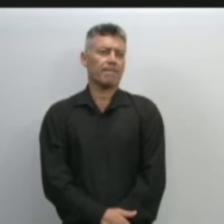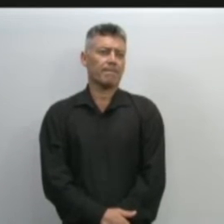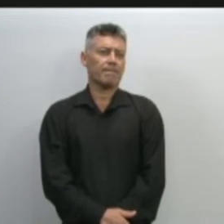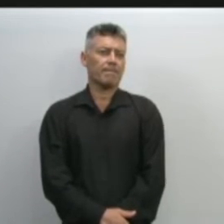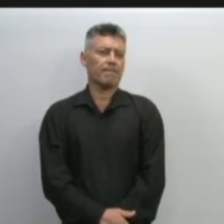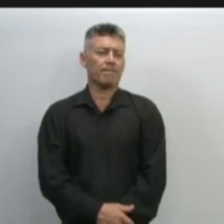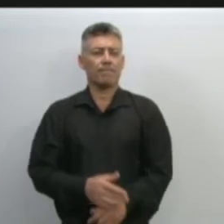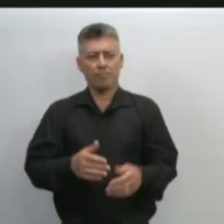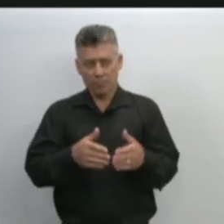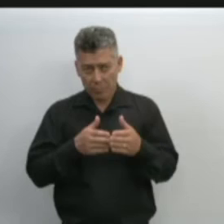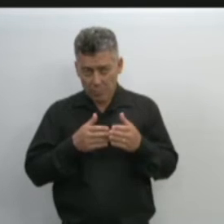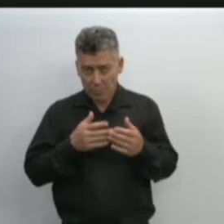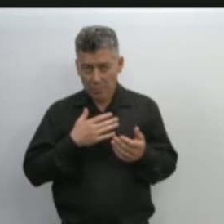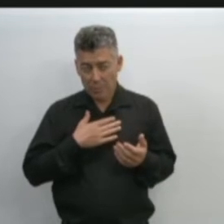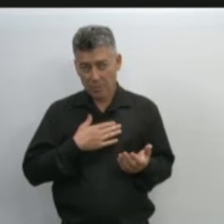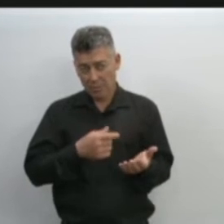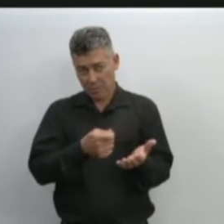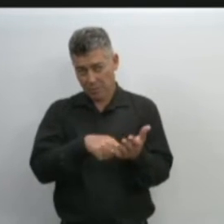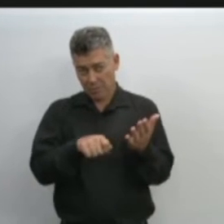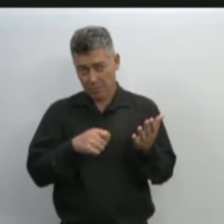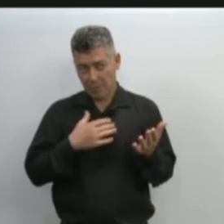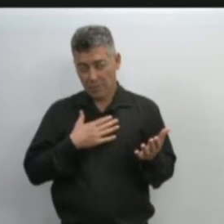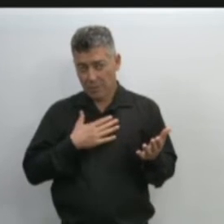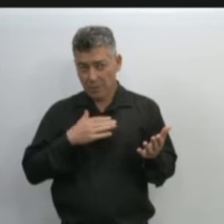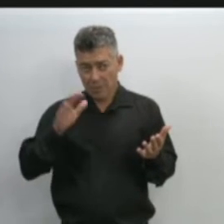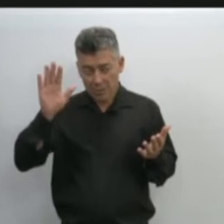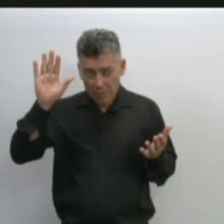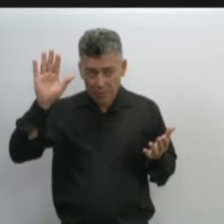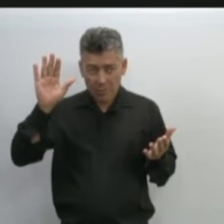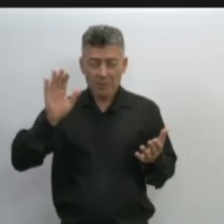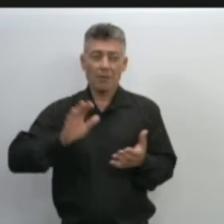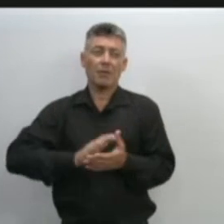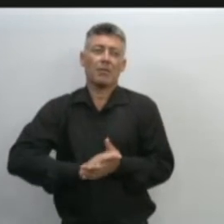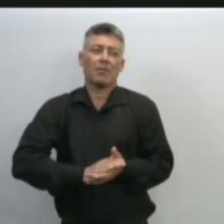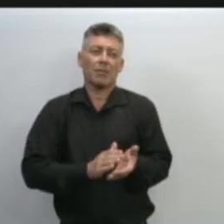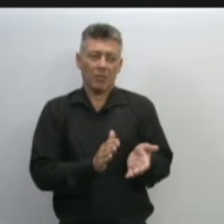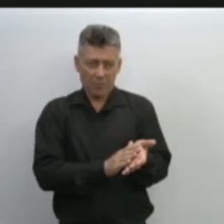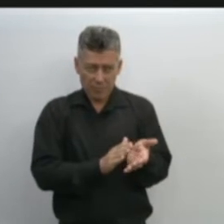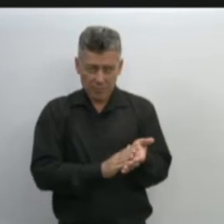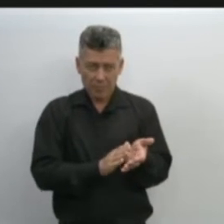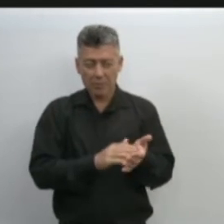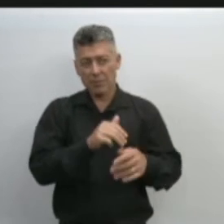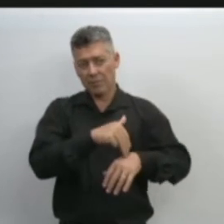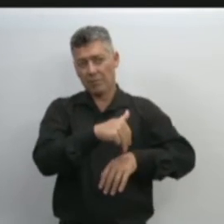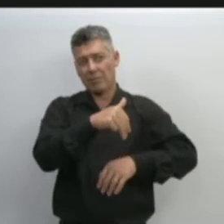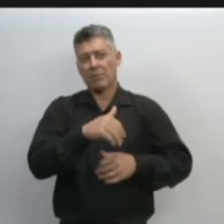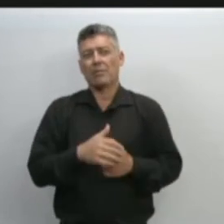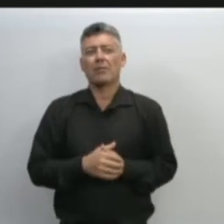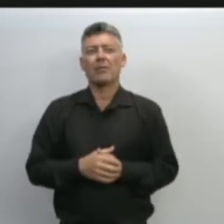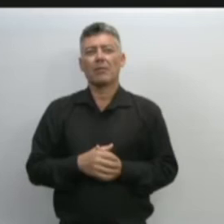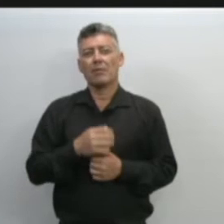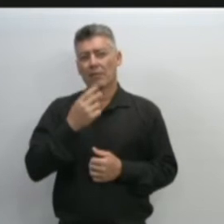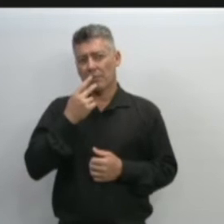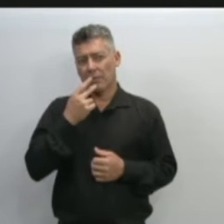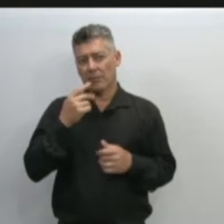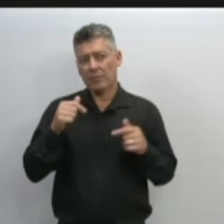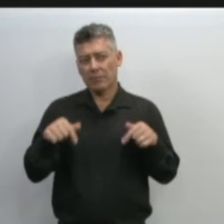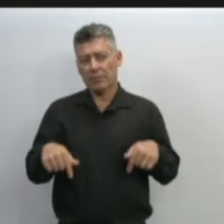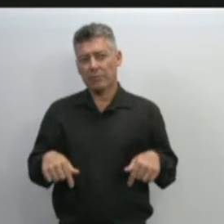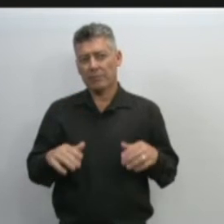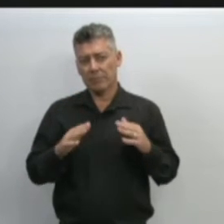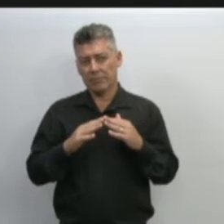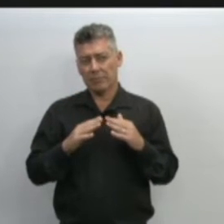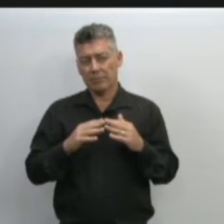obrigada. Eu pedi subscrição e também gostaria de declarar, deixar aqui meus parabéns à vereadora Margarete, dizer que aqui nessa casa eu